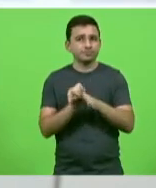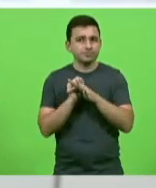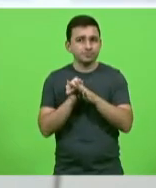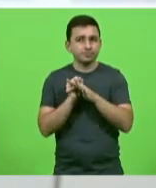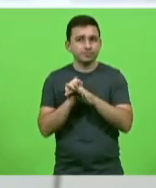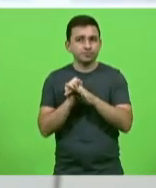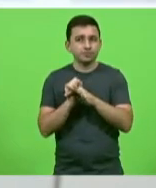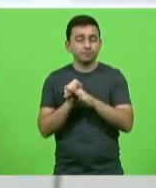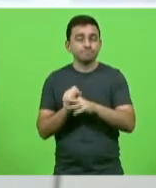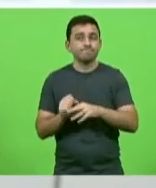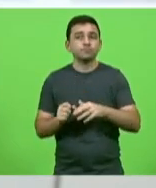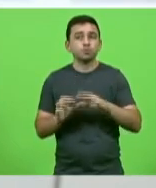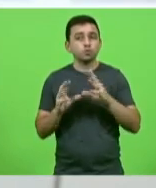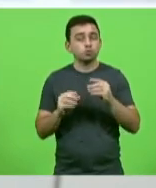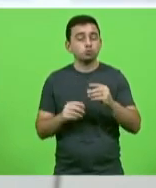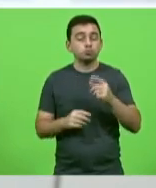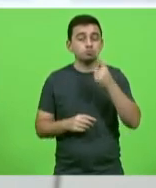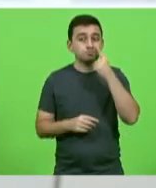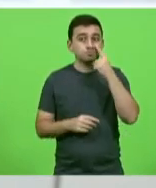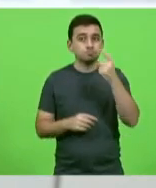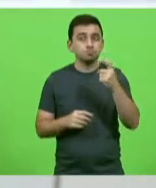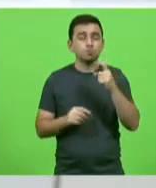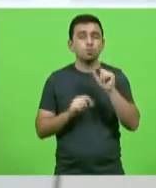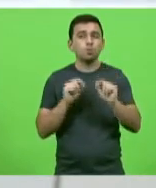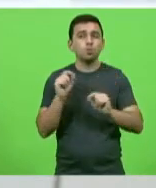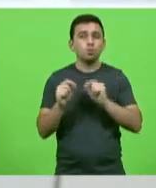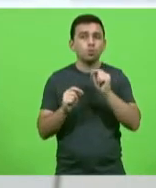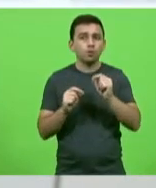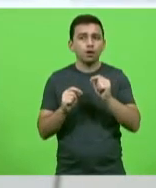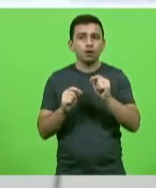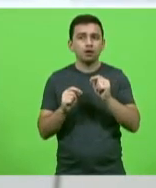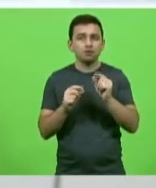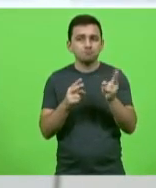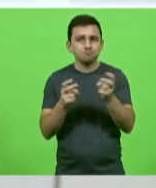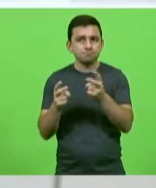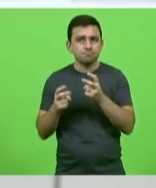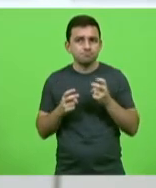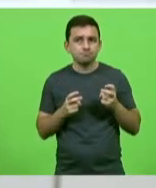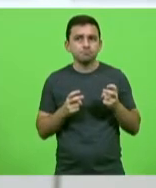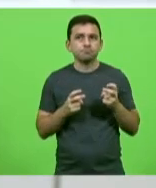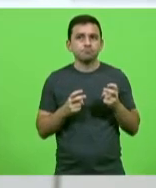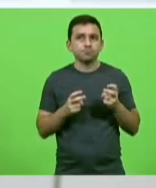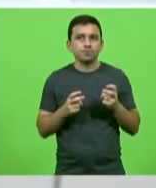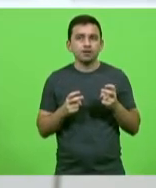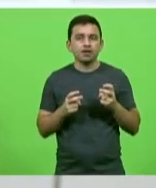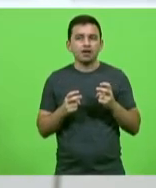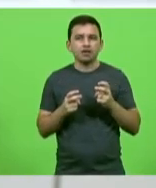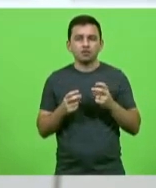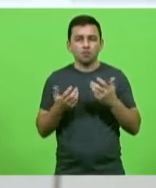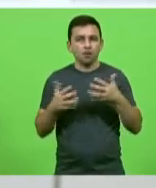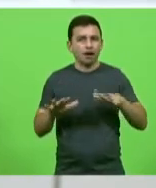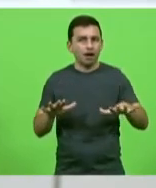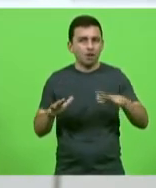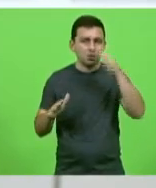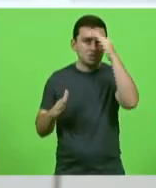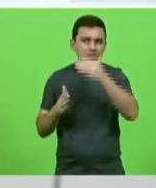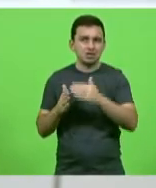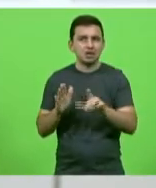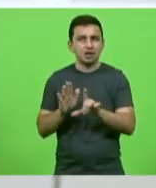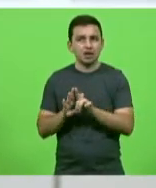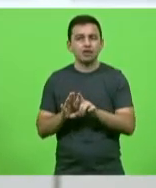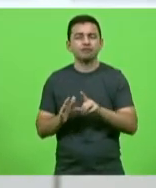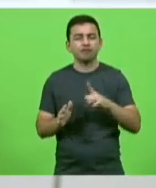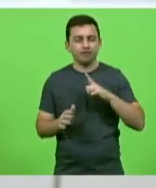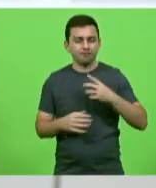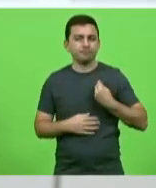a impressão inicial de que a autoria EA vontade consciente de atum em desacordo com a norma estão